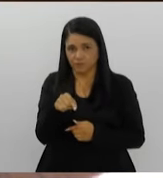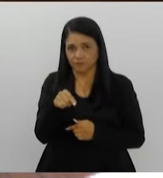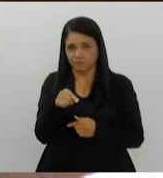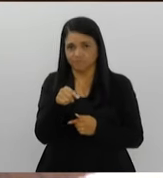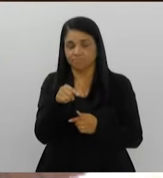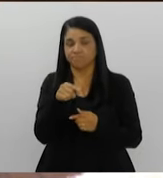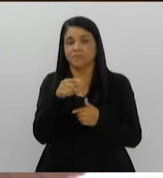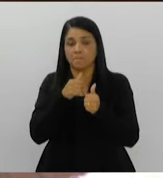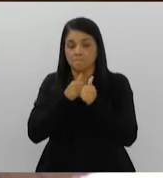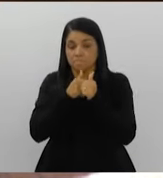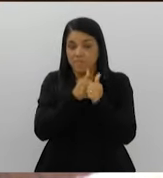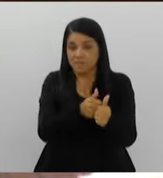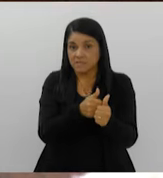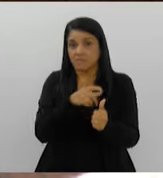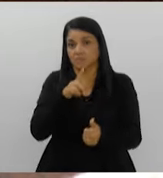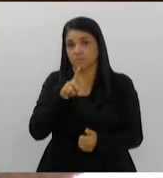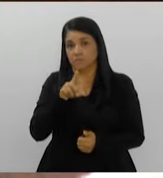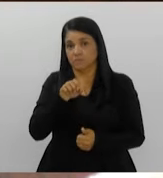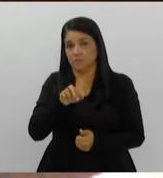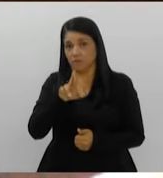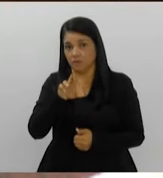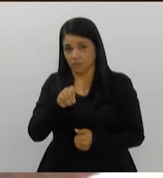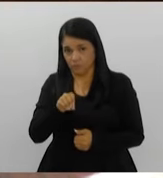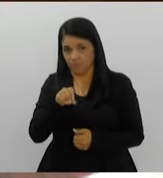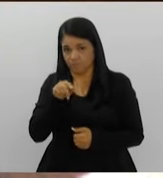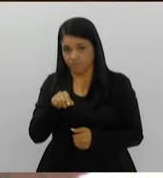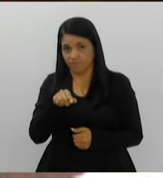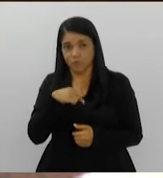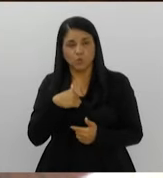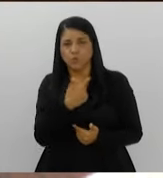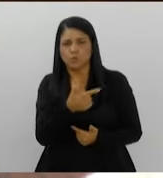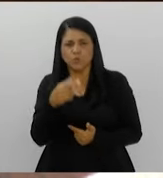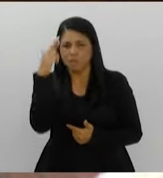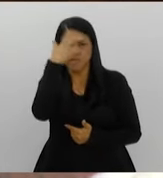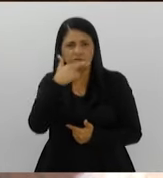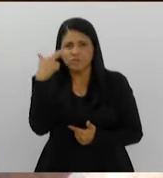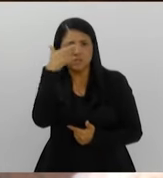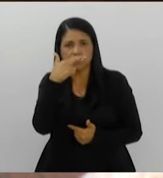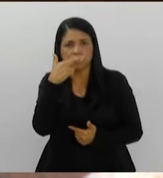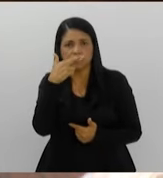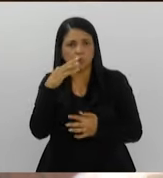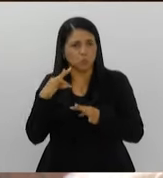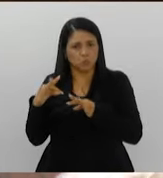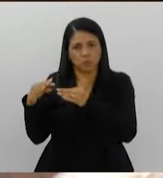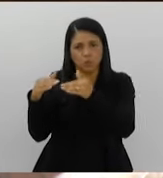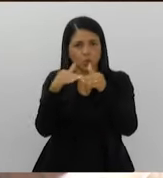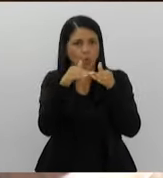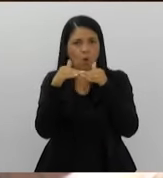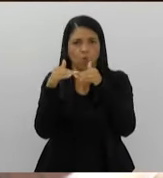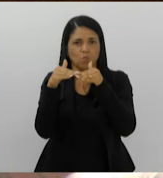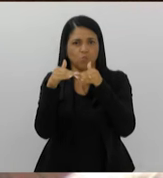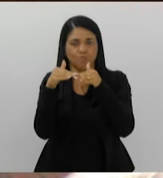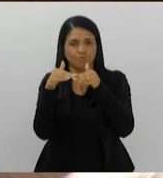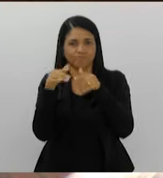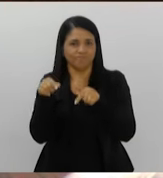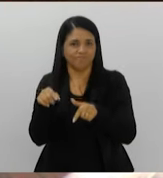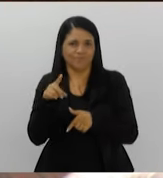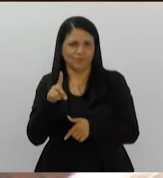DETRO. Não existe uma fiscalização coerente para com todos por parte do